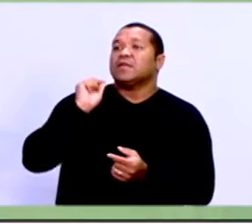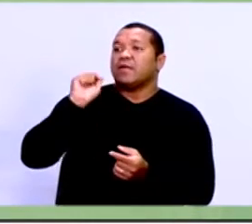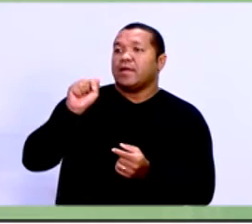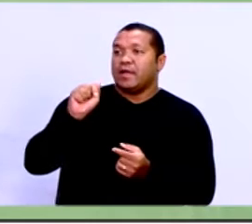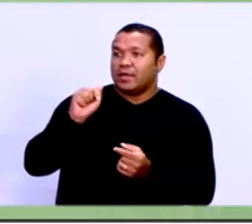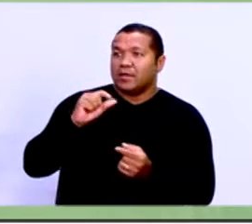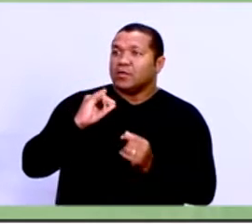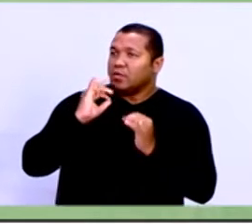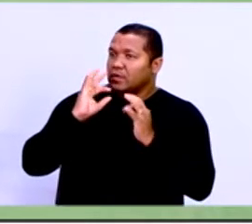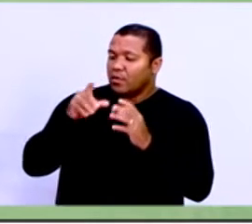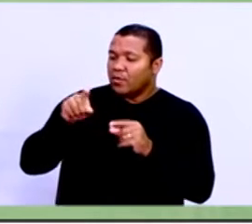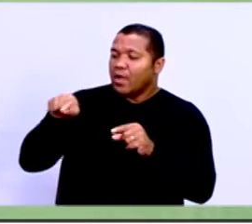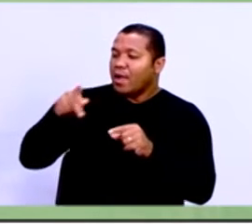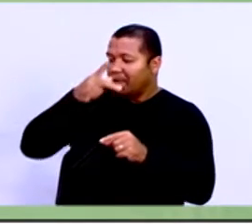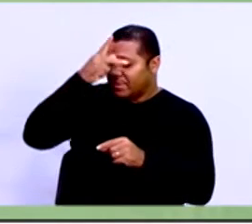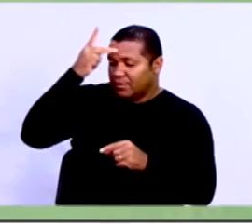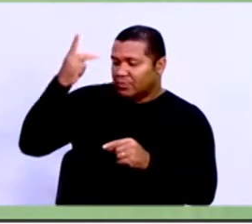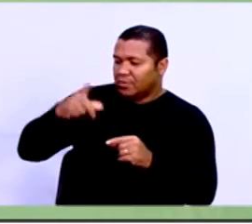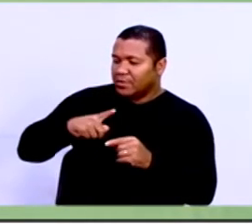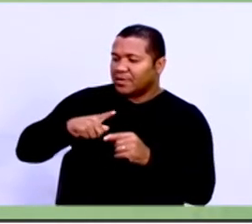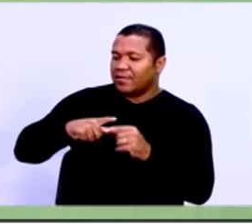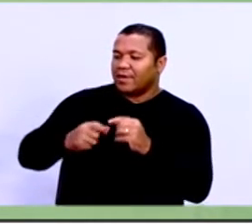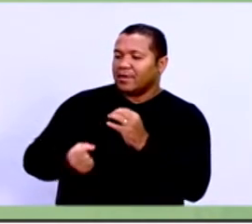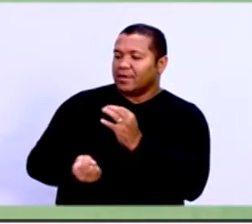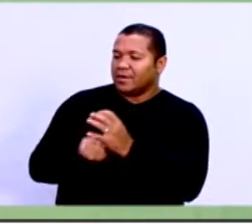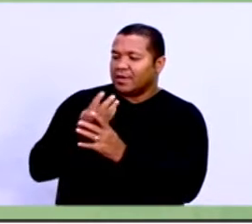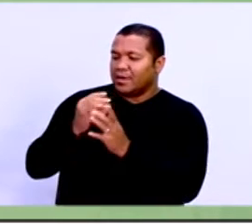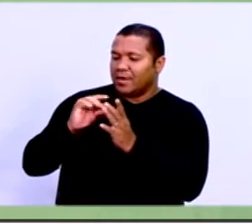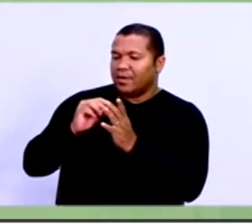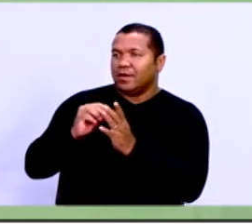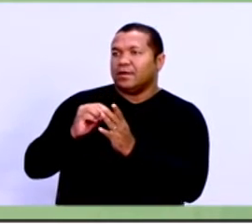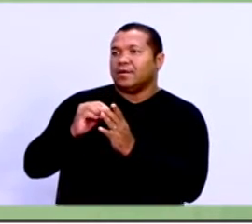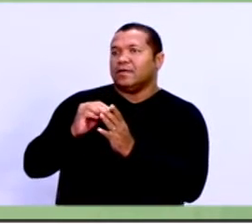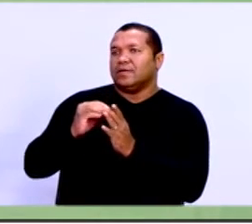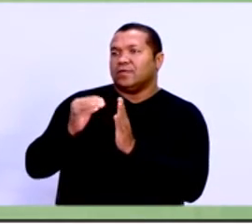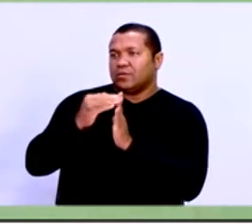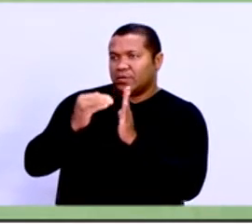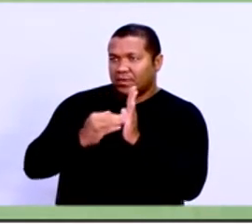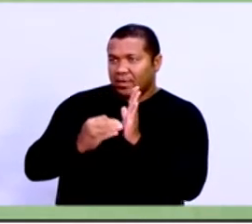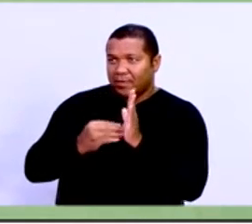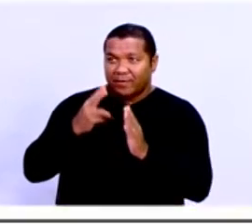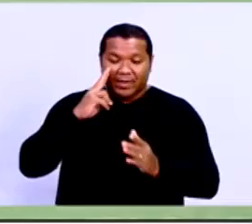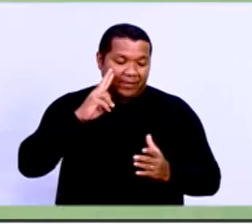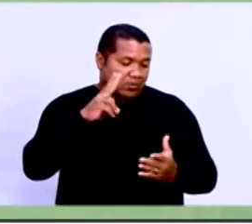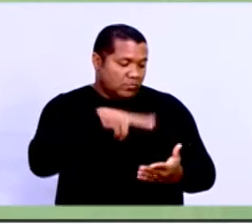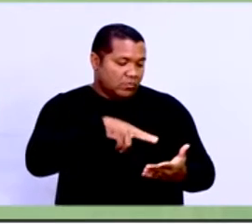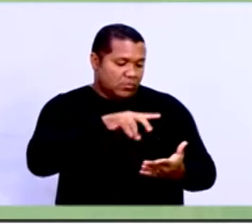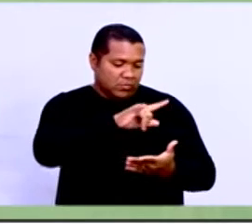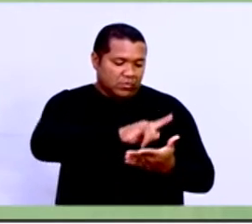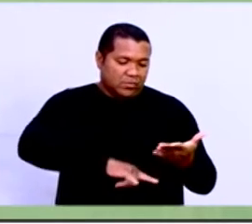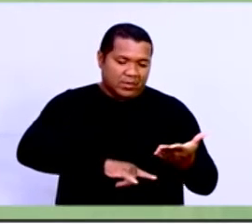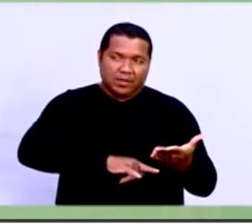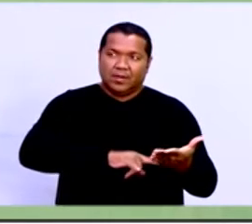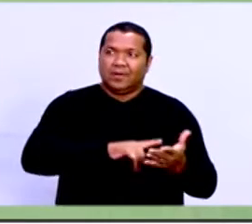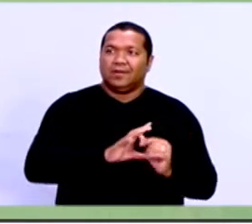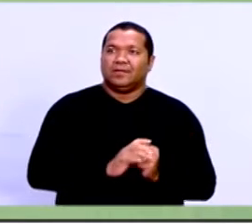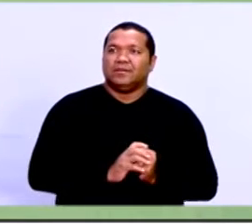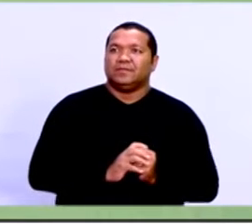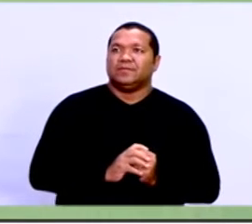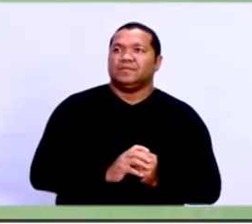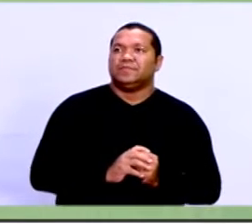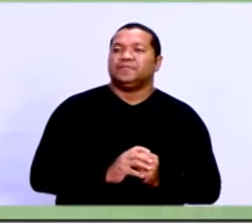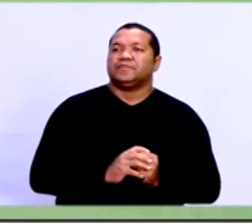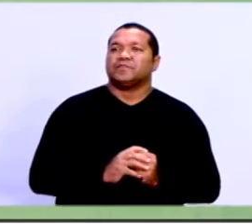desenvolvedor vai escrever o código para ele poder ser gerado próxima fase a fase de